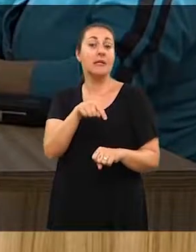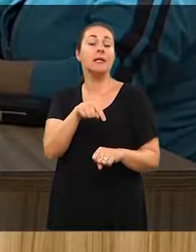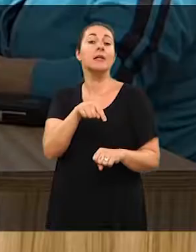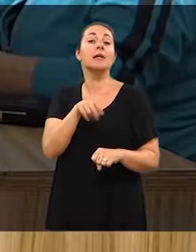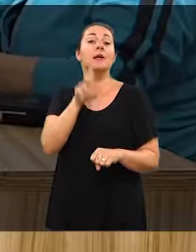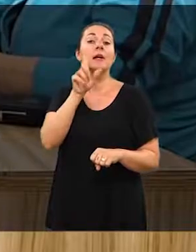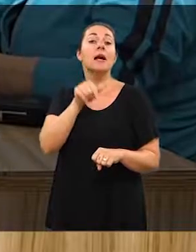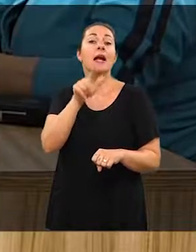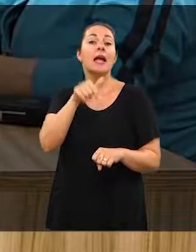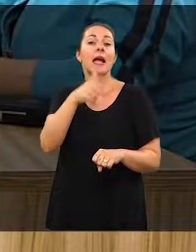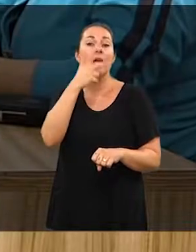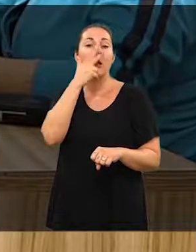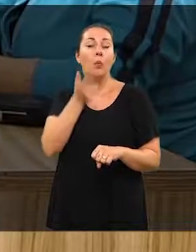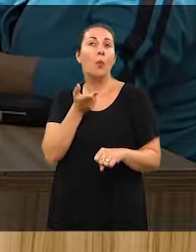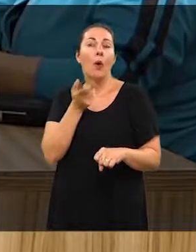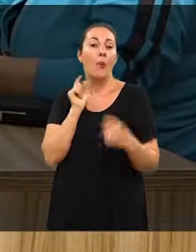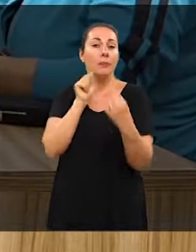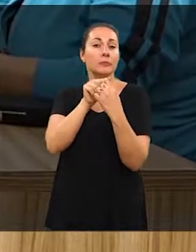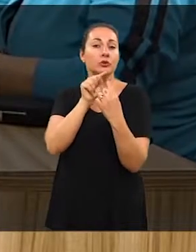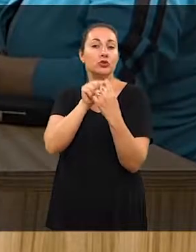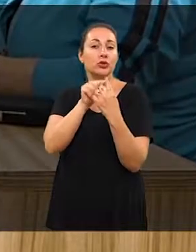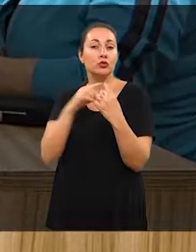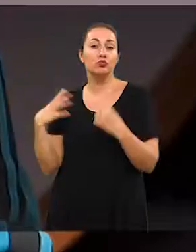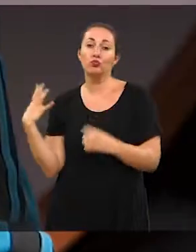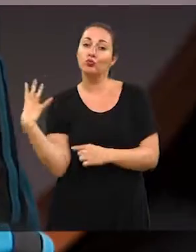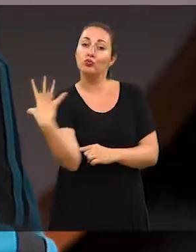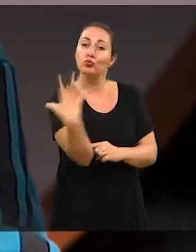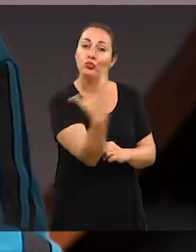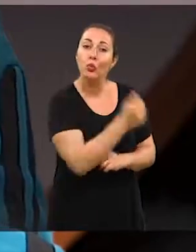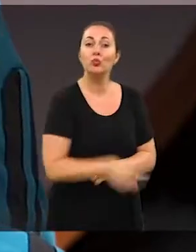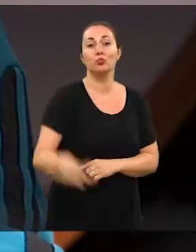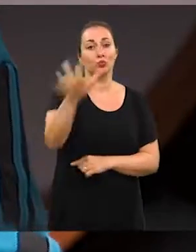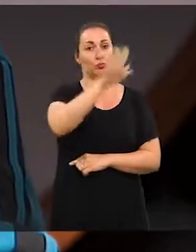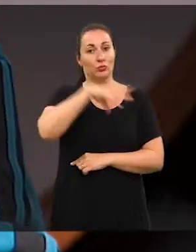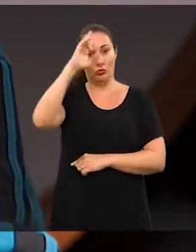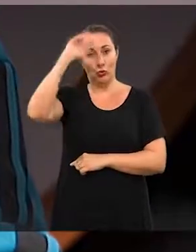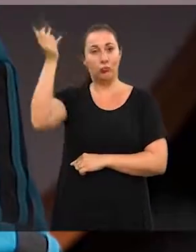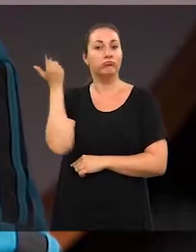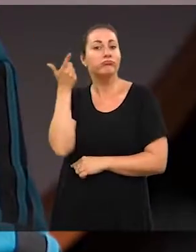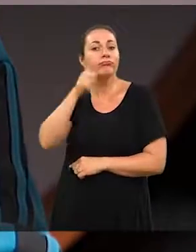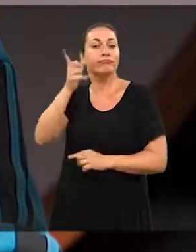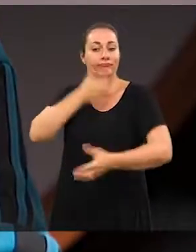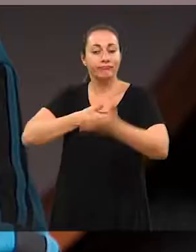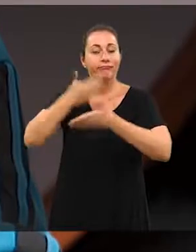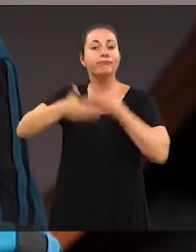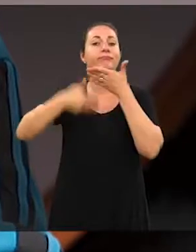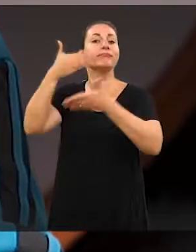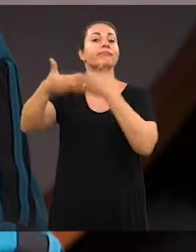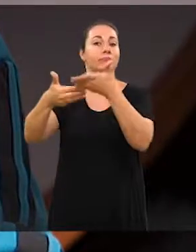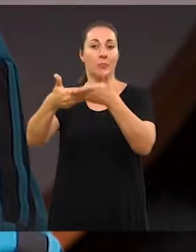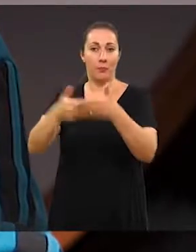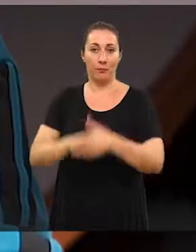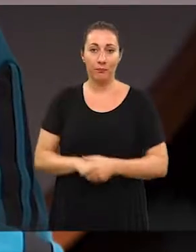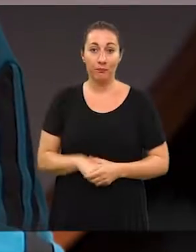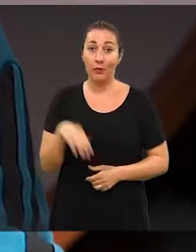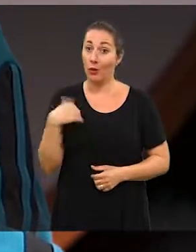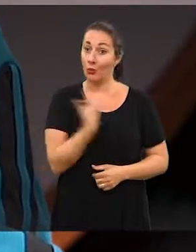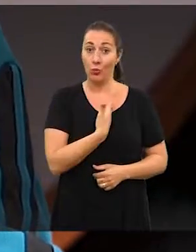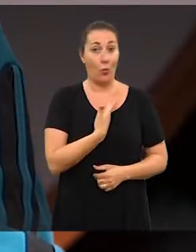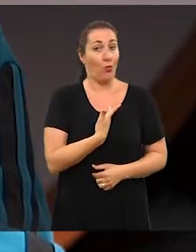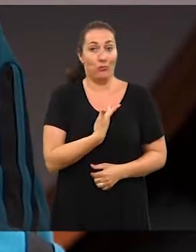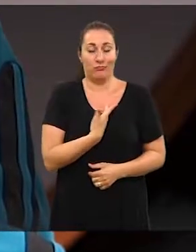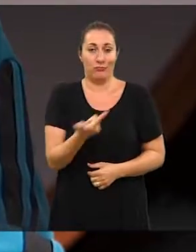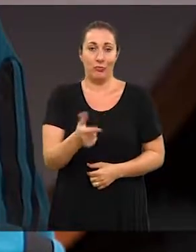maioria, digamos assim, o intuito é para que todos os diretores cresçam, né? E a gente não